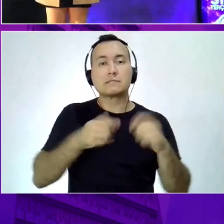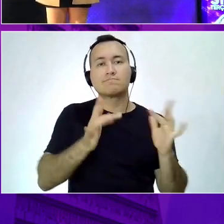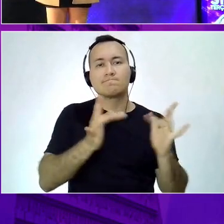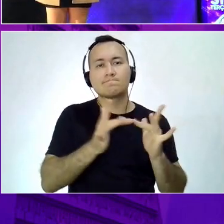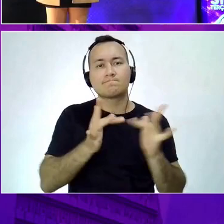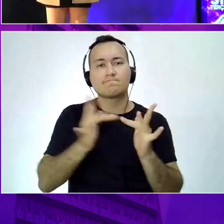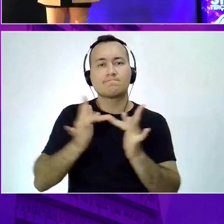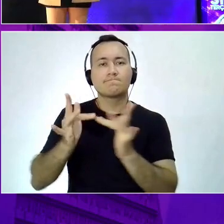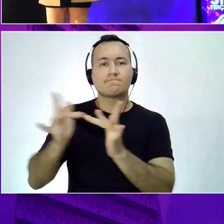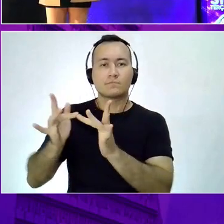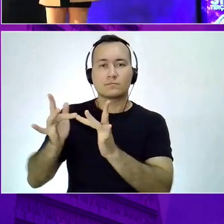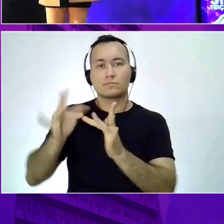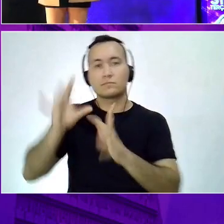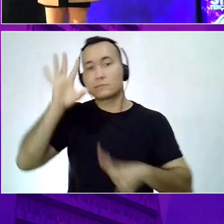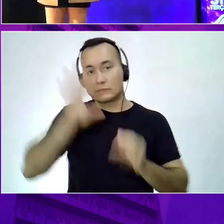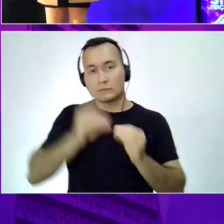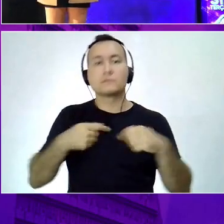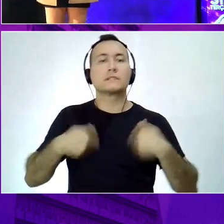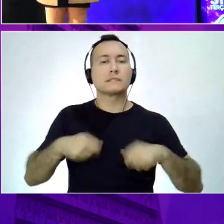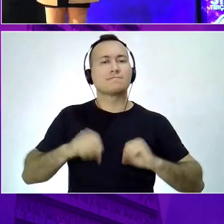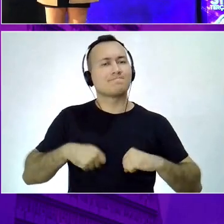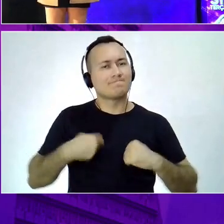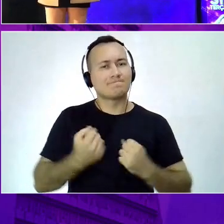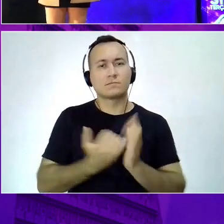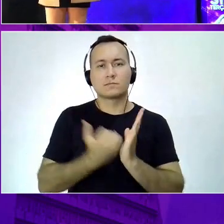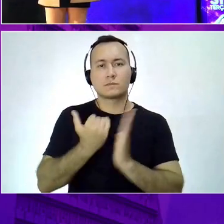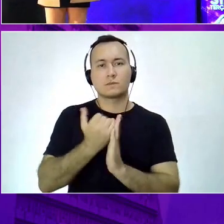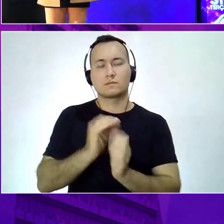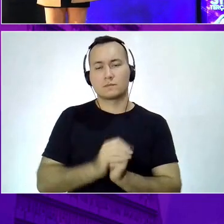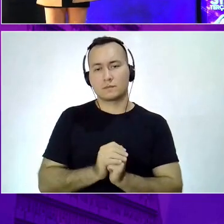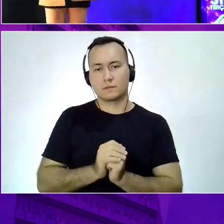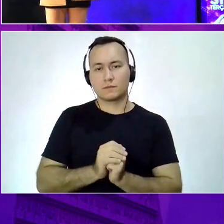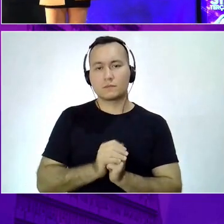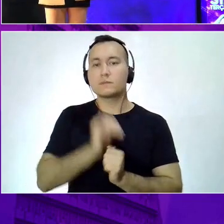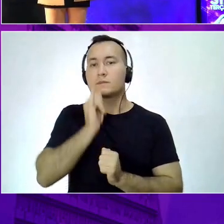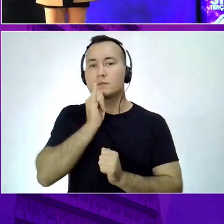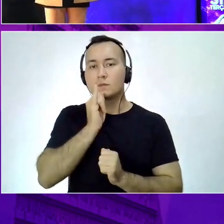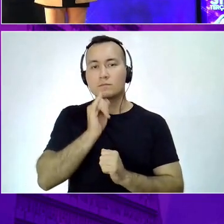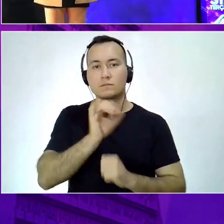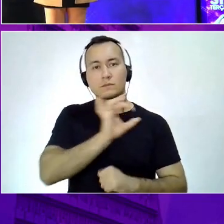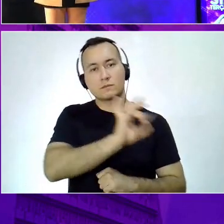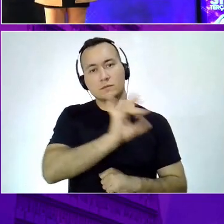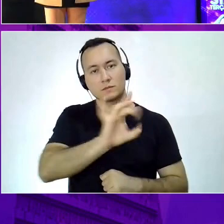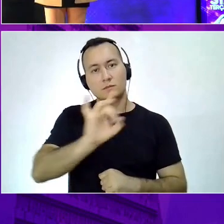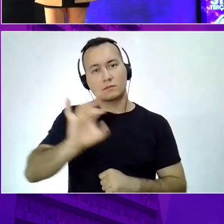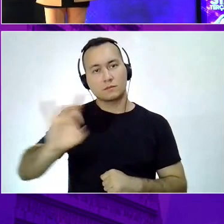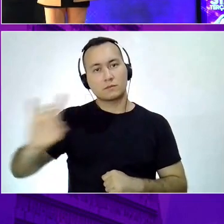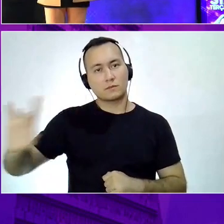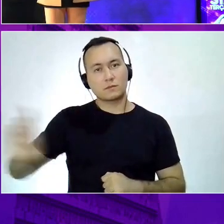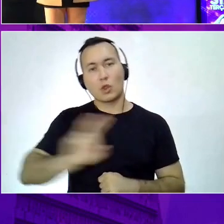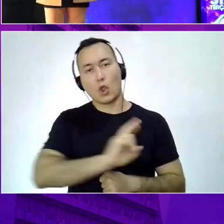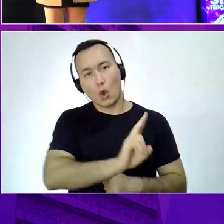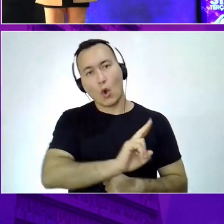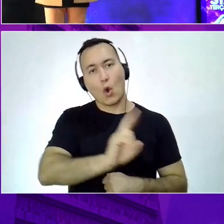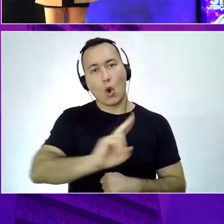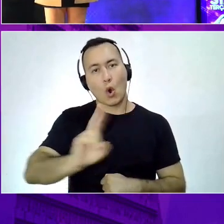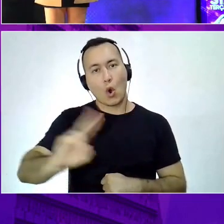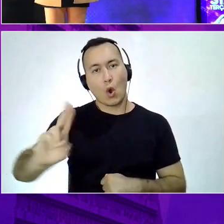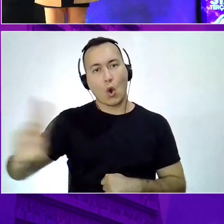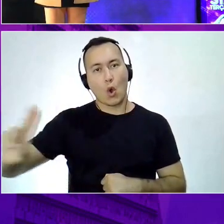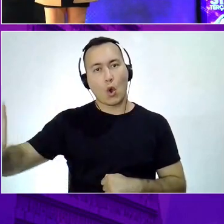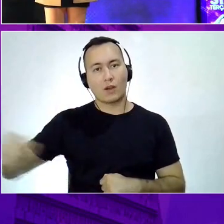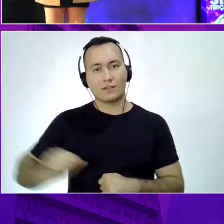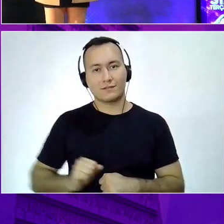informação. Ao invés de você solicitar só um nome, você vai normalmente receber todo um objeto. Dali você vai extrair as suas